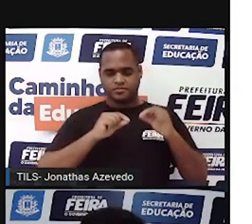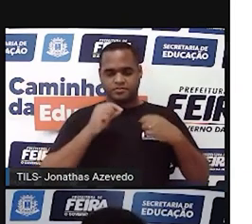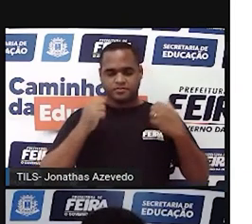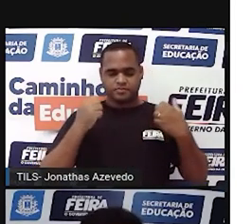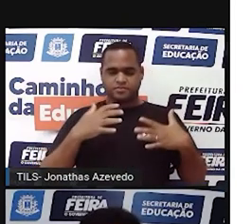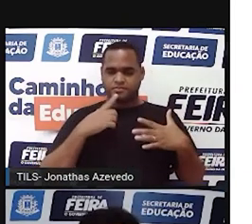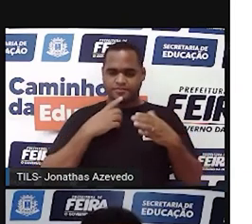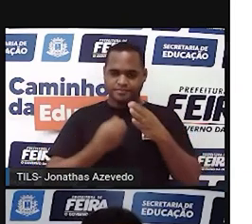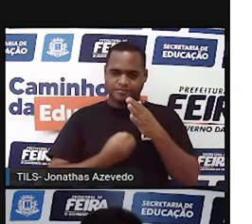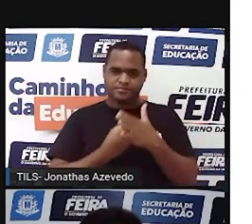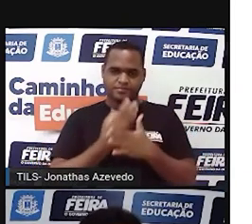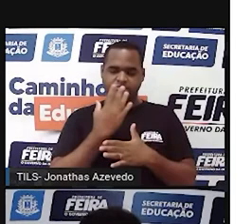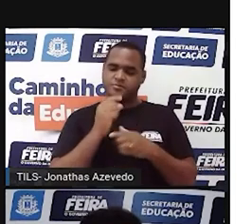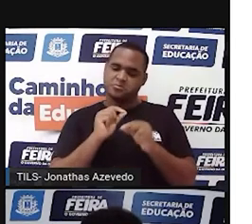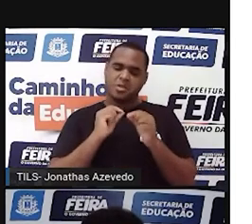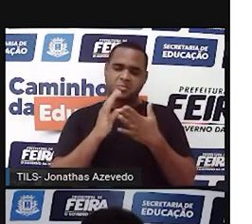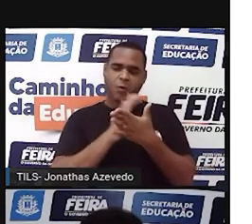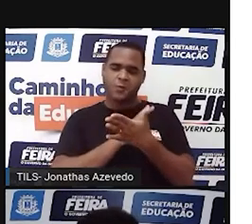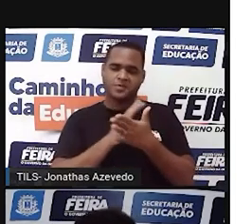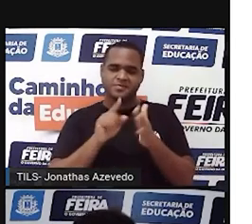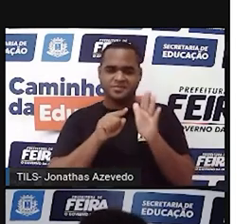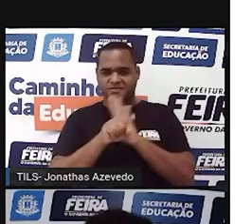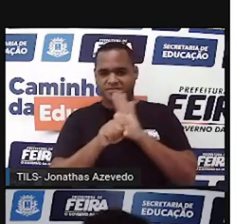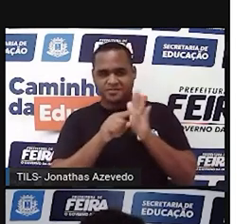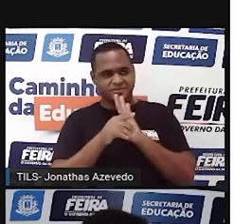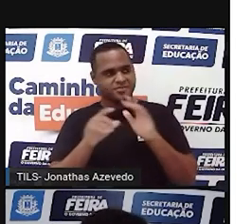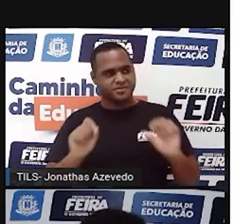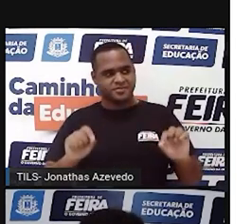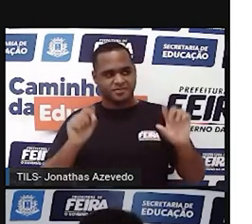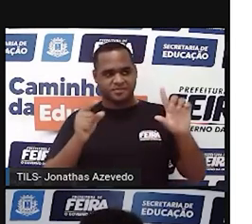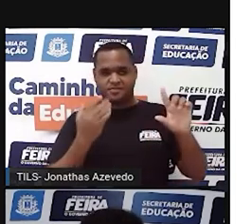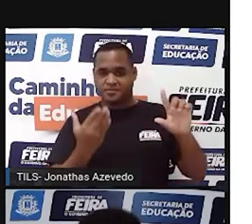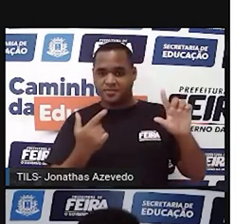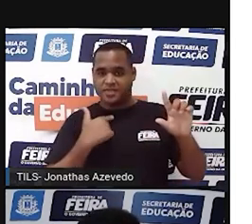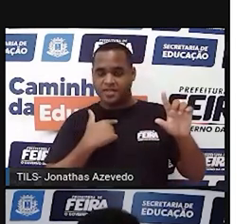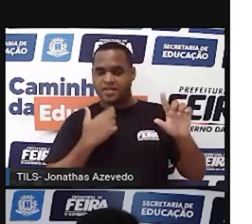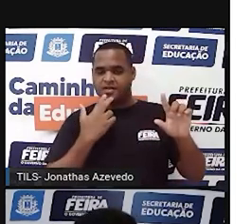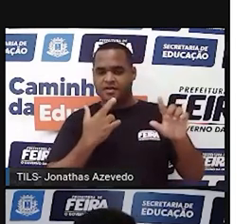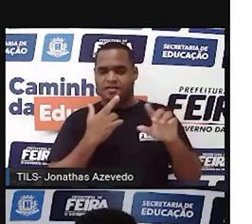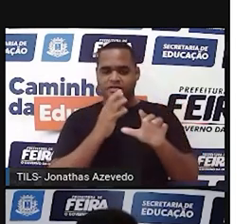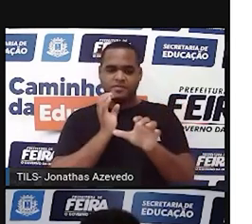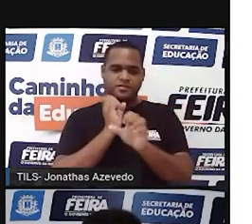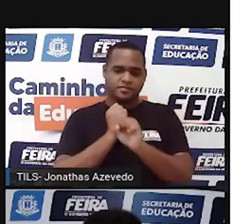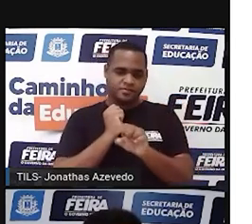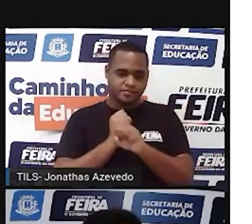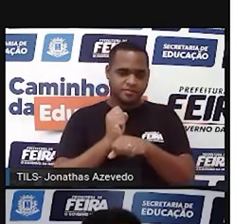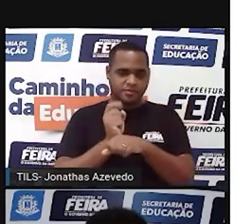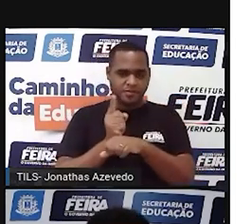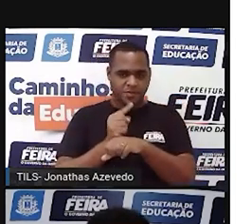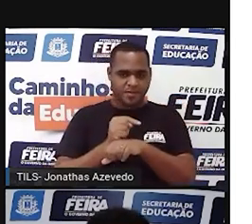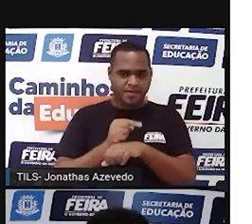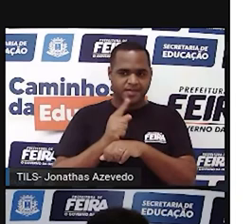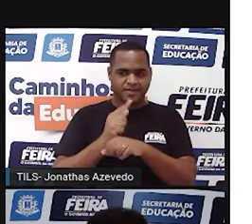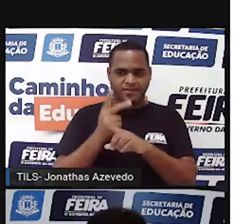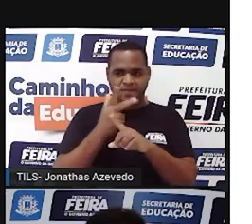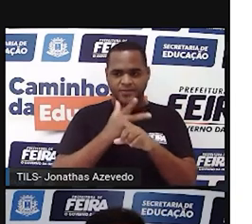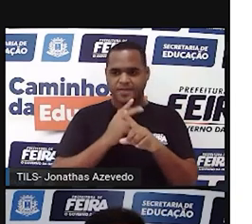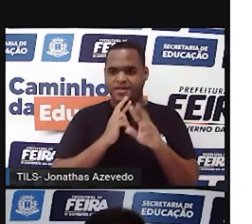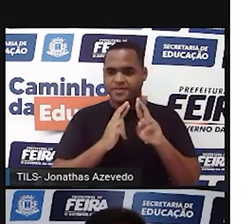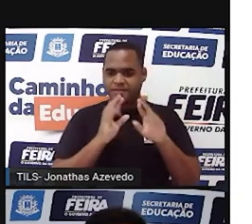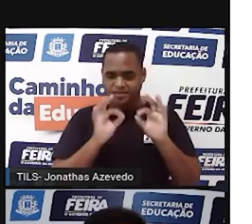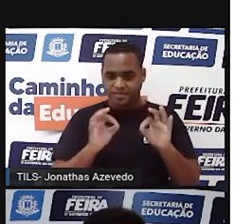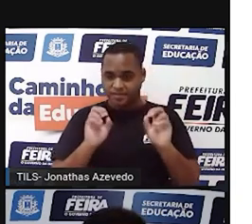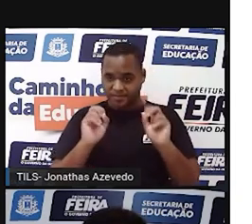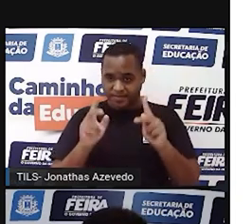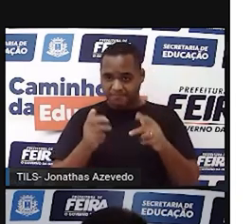aparecer, né, algumas perguntinhas na tela, vai contar o reloginho e a gente vai procurar a resposta correta.